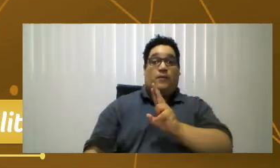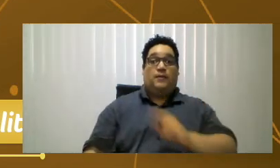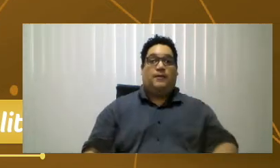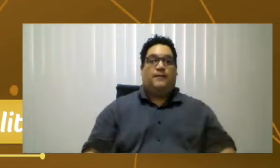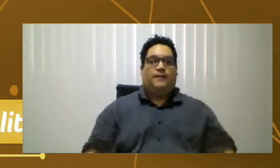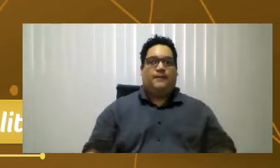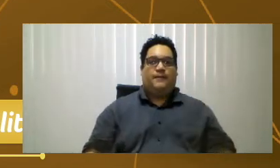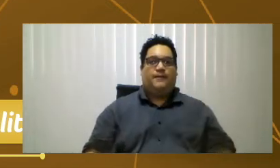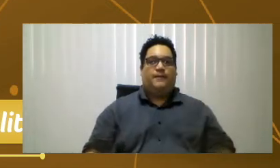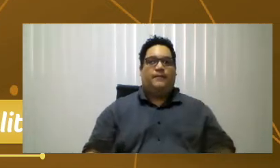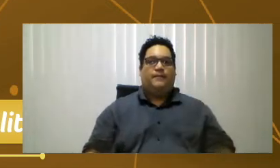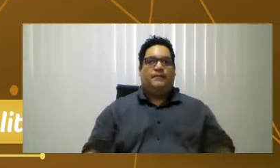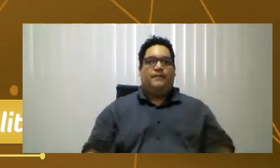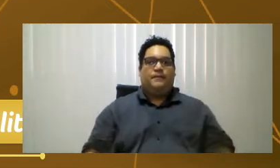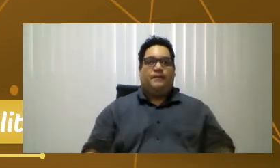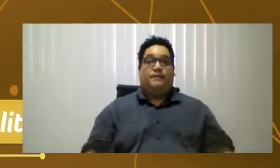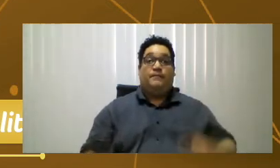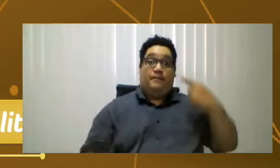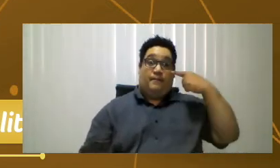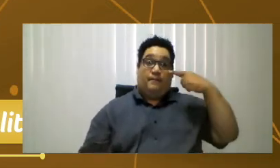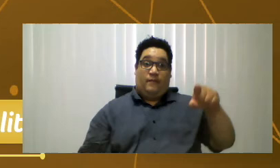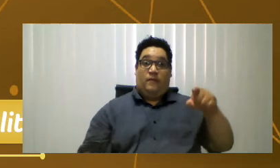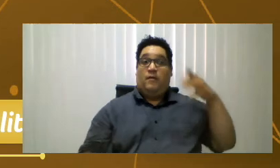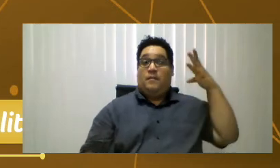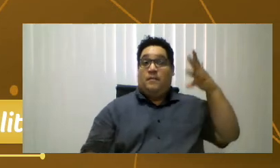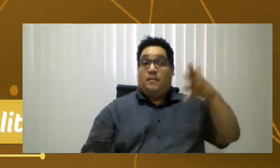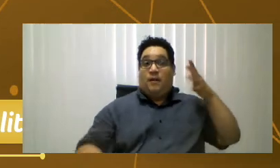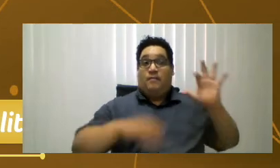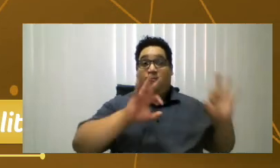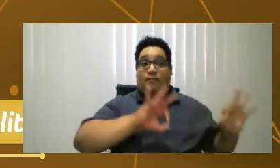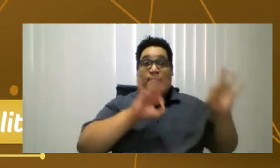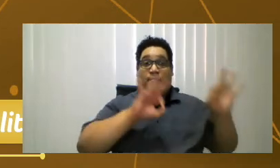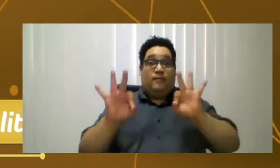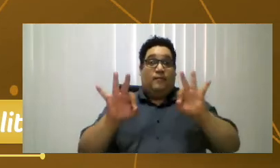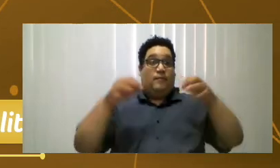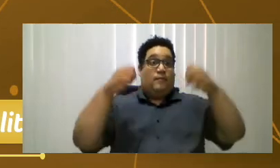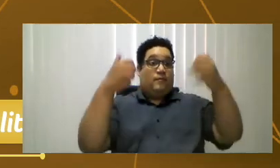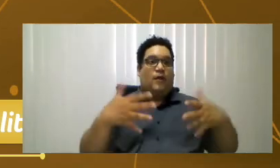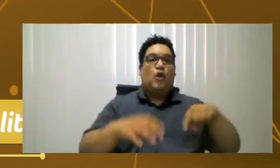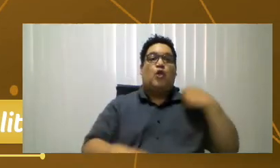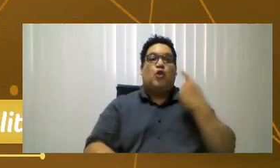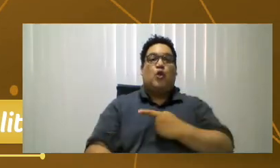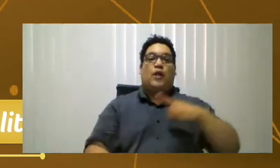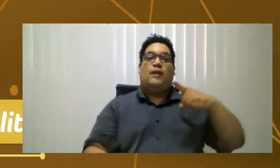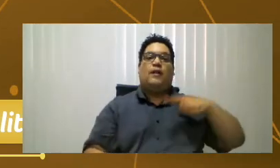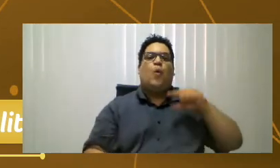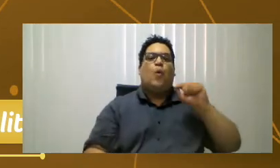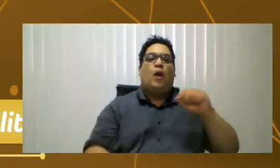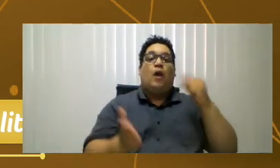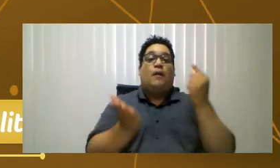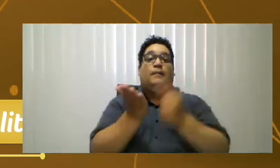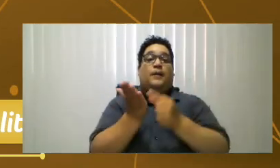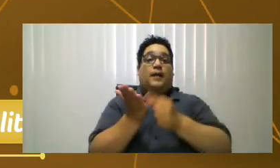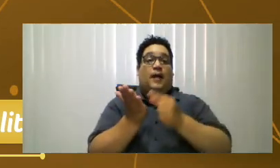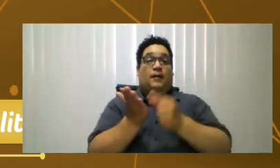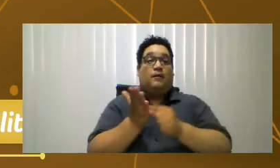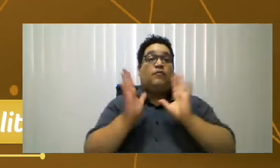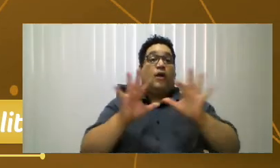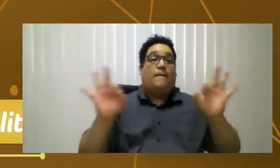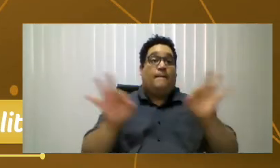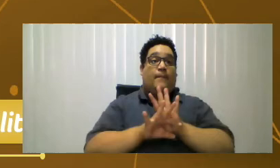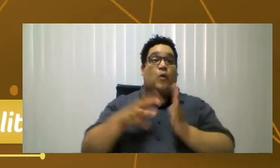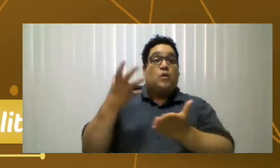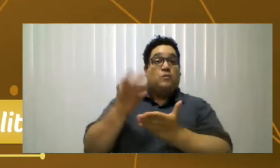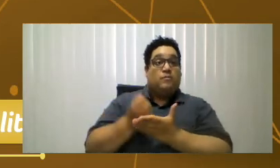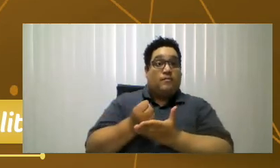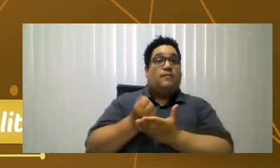como a forma a gente colocou durante aqui a nossa apresentação, né, a gente tem uma aplicação também desenvolvida internamente